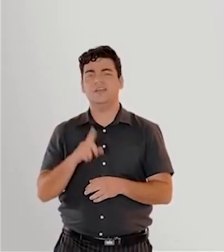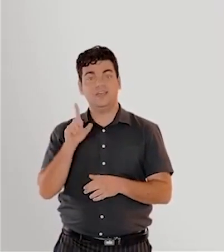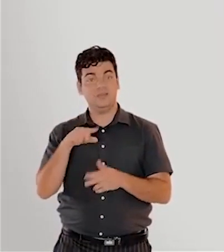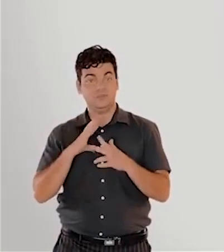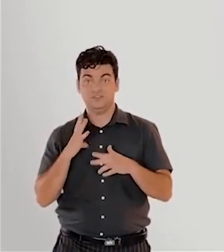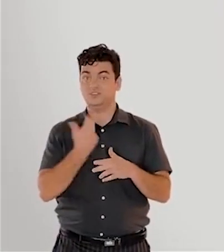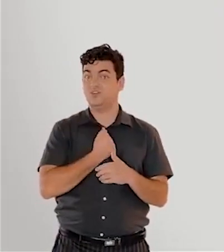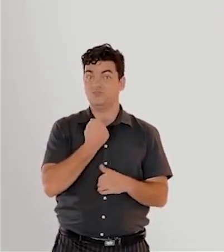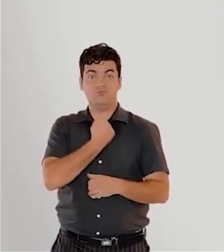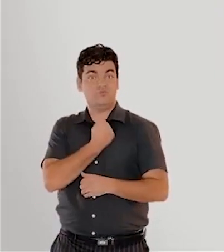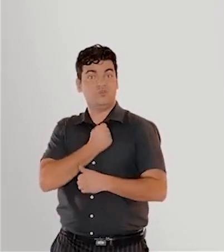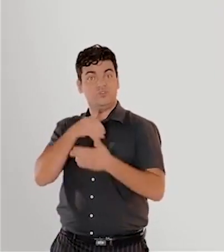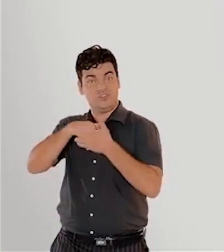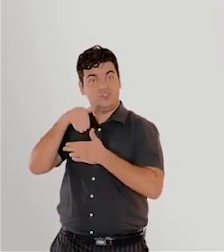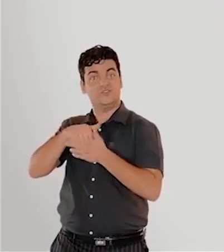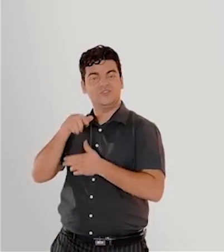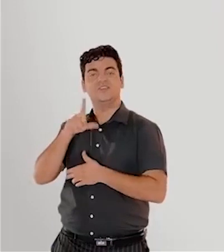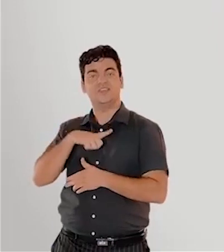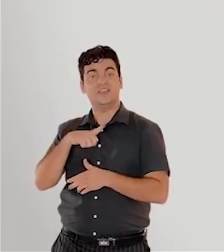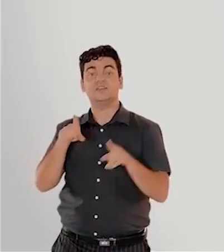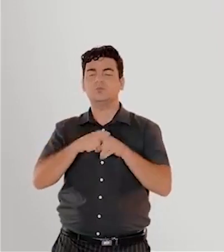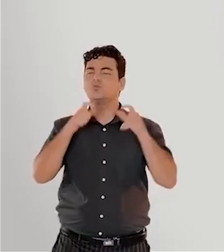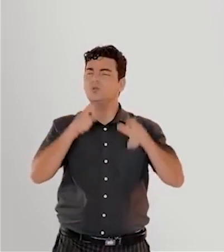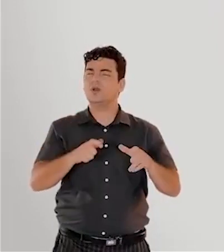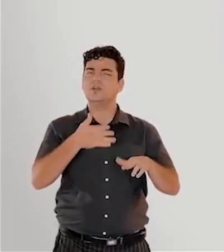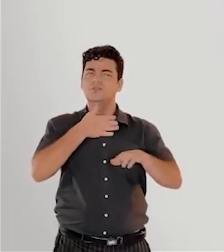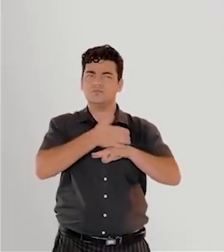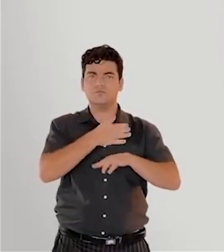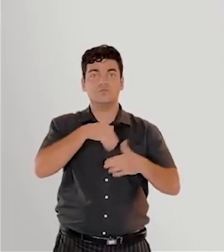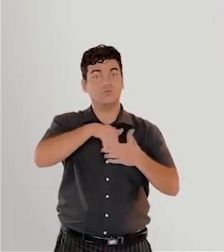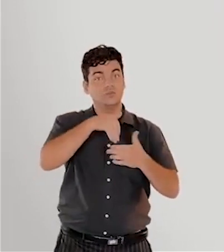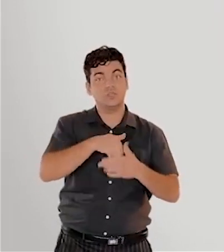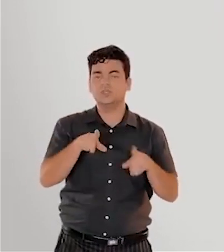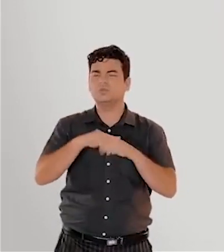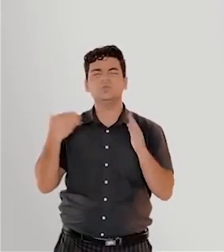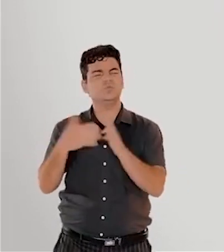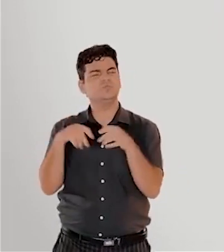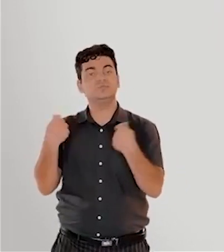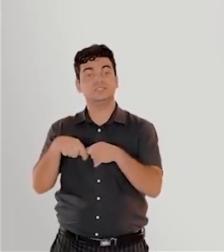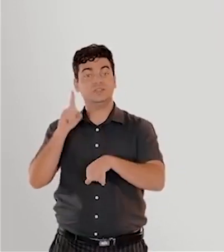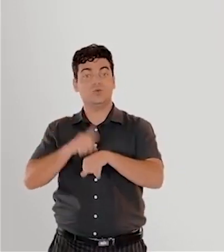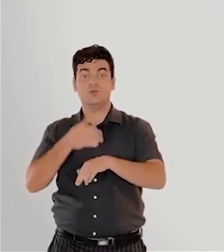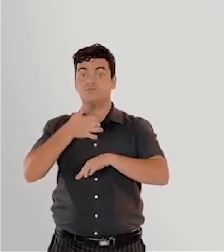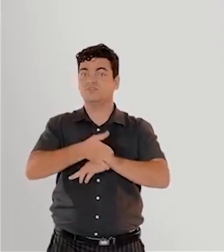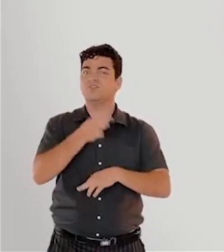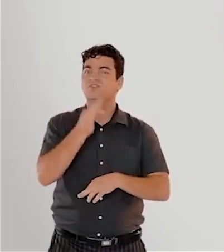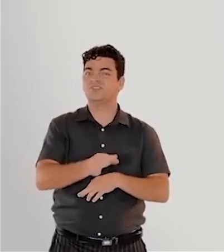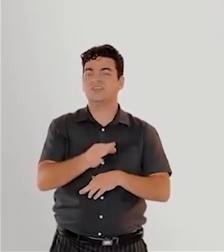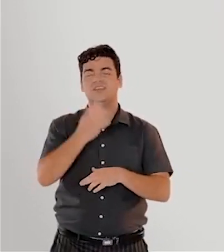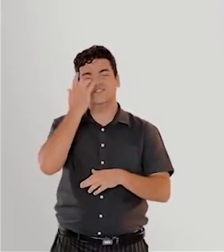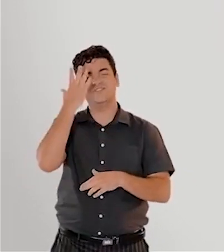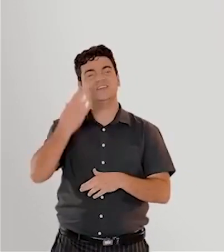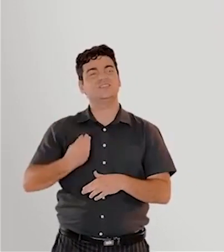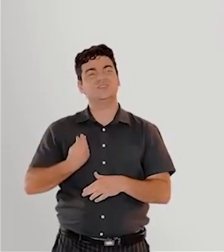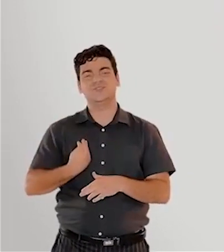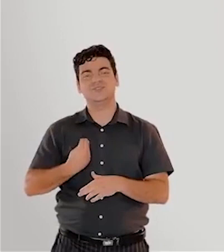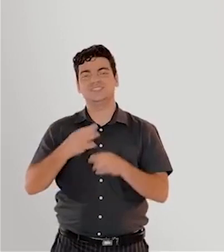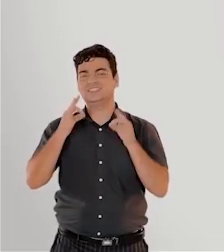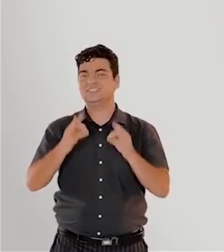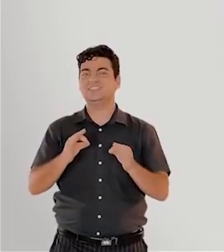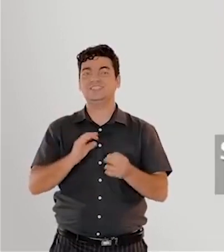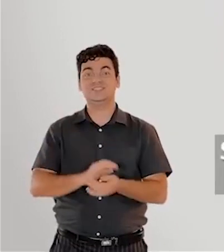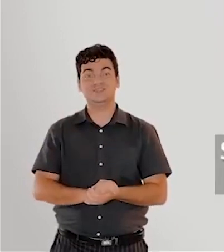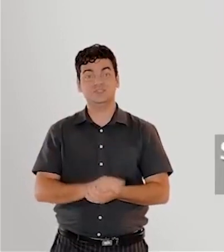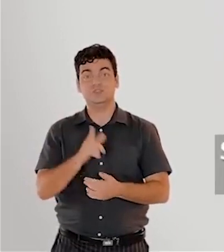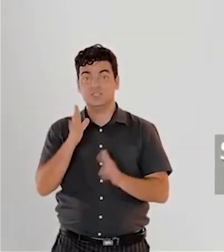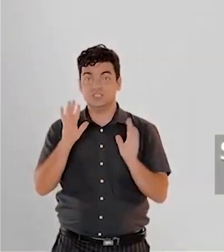votar é importante porque o momento de escolher seu representante político que terá o papel de atuar em ações que mexem com a vida